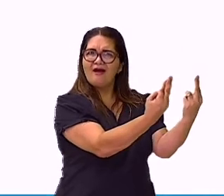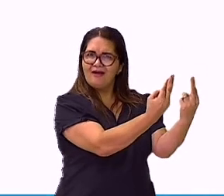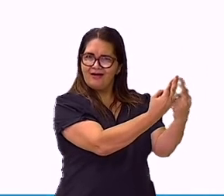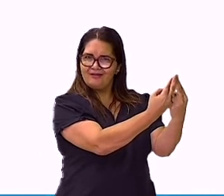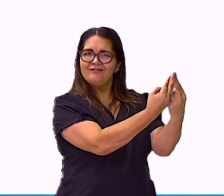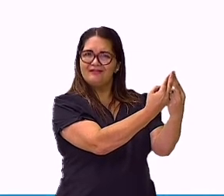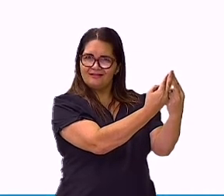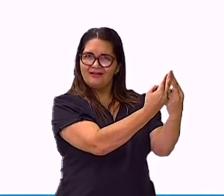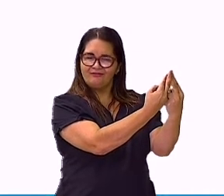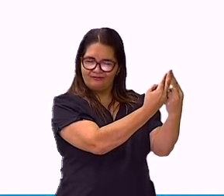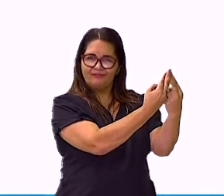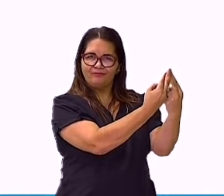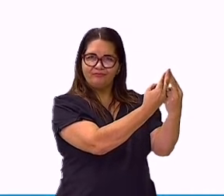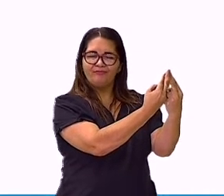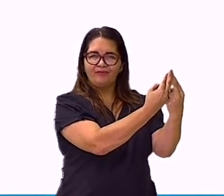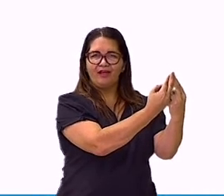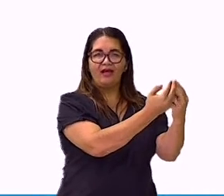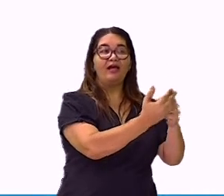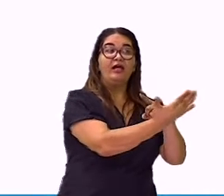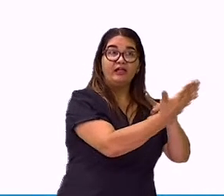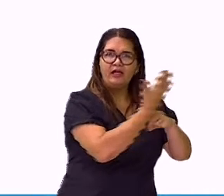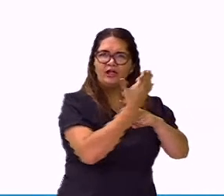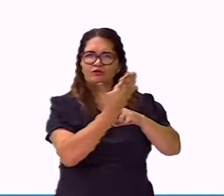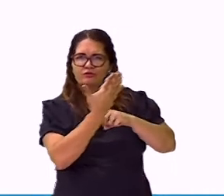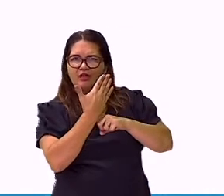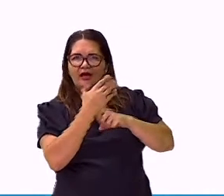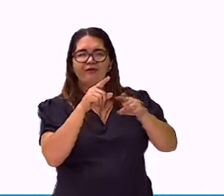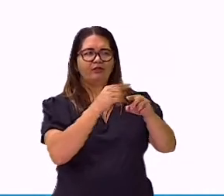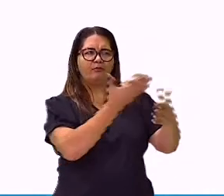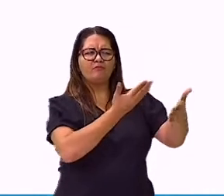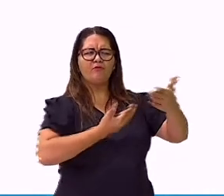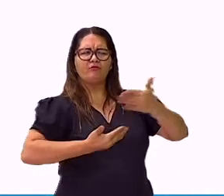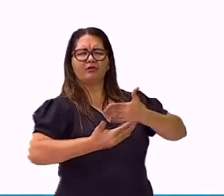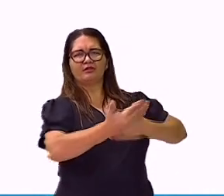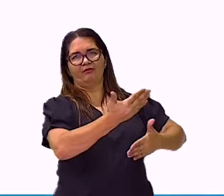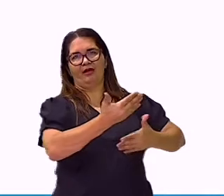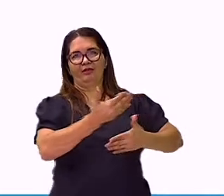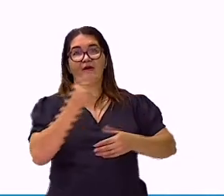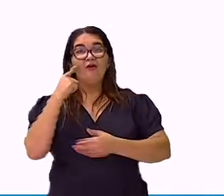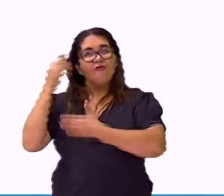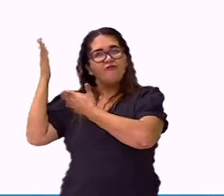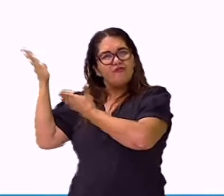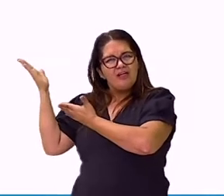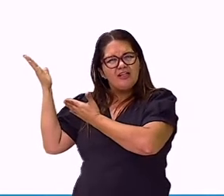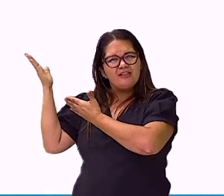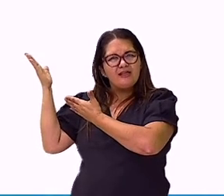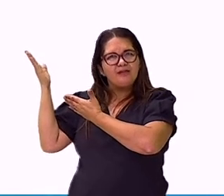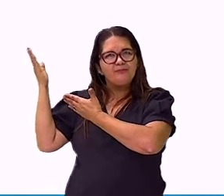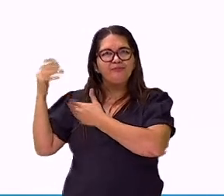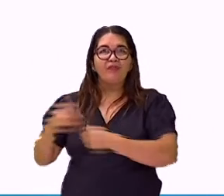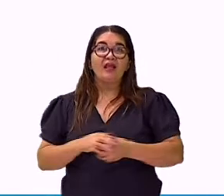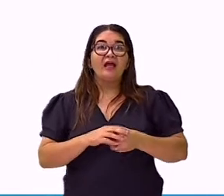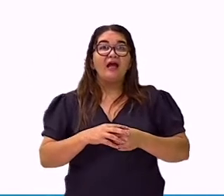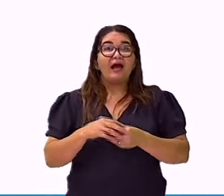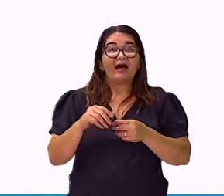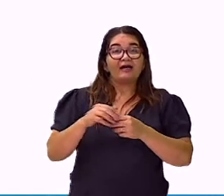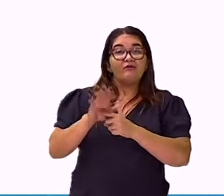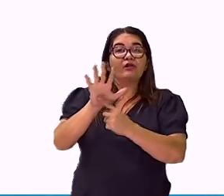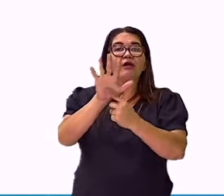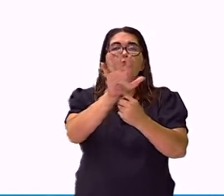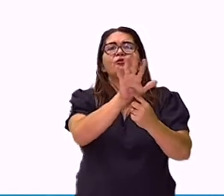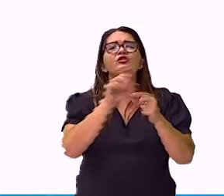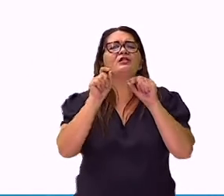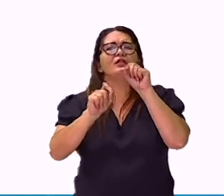no texto anterior, nós temos aqui as pinturas com seus mosaicos. Hoje a gente vê isso constantemente,